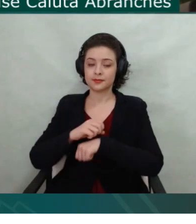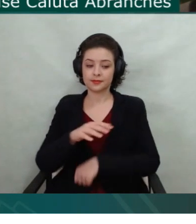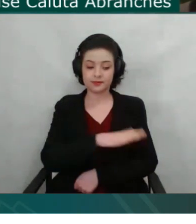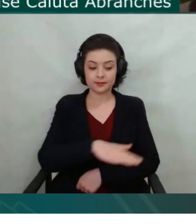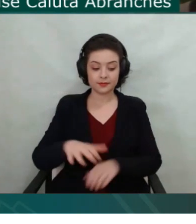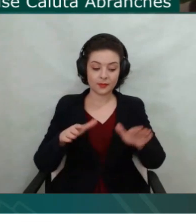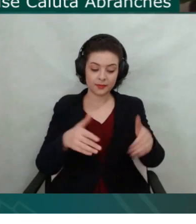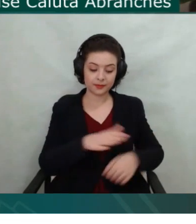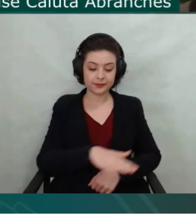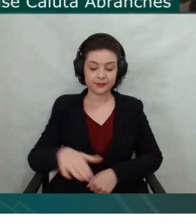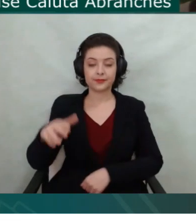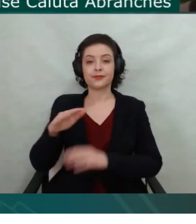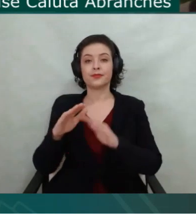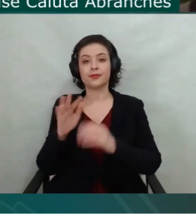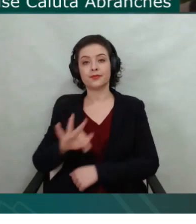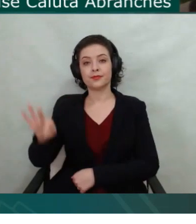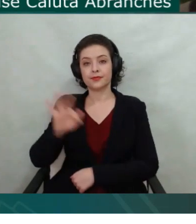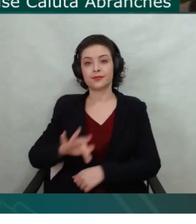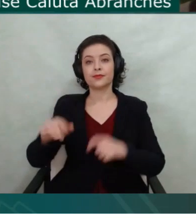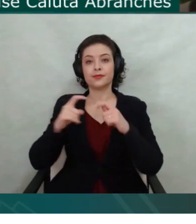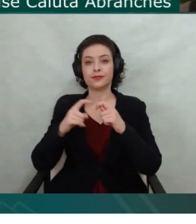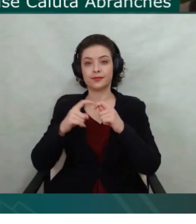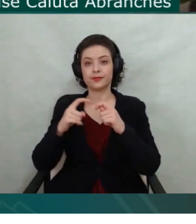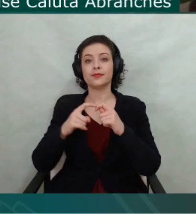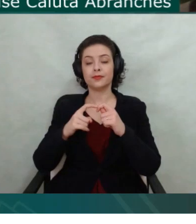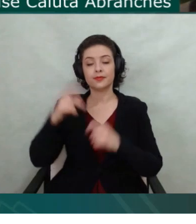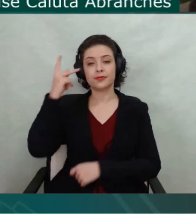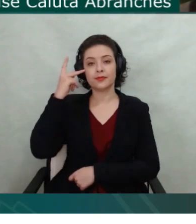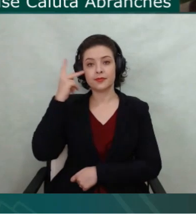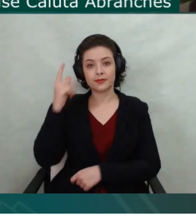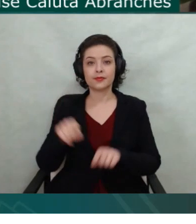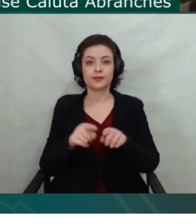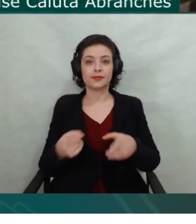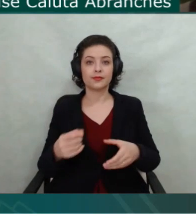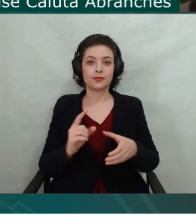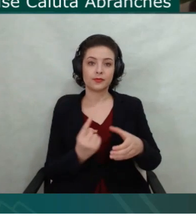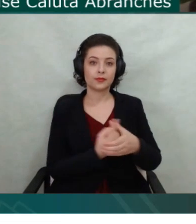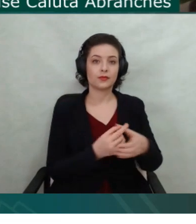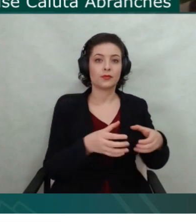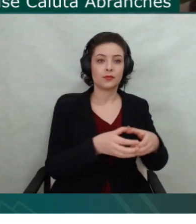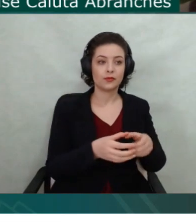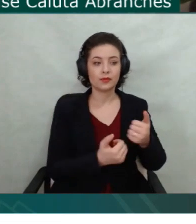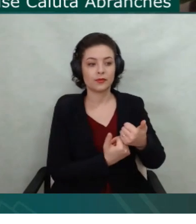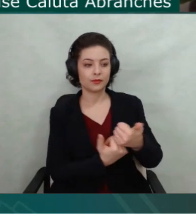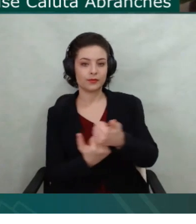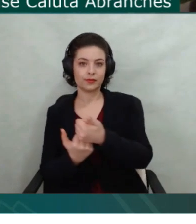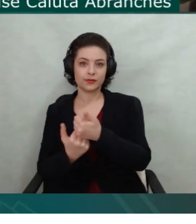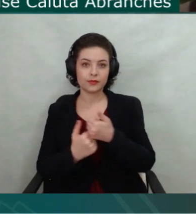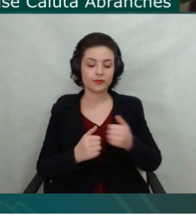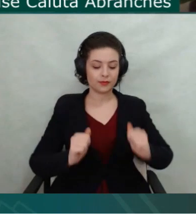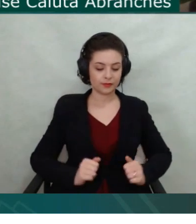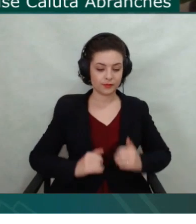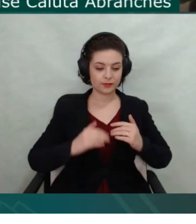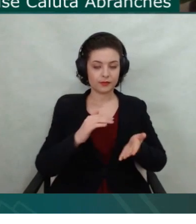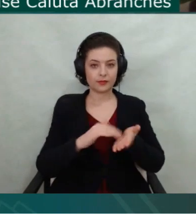Paulista de Medicina, membro da Comissão Permanente de Assessoramento e Imunizações da Secretaria do Estado de